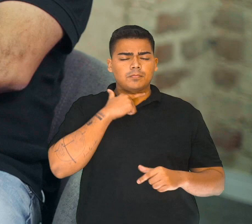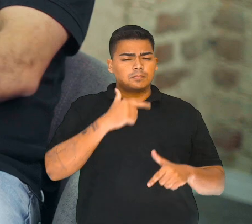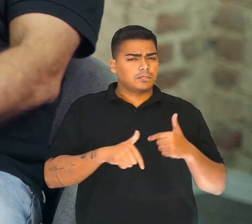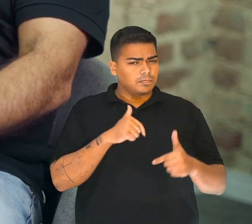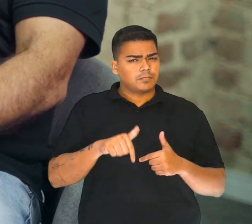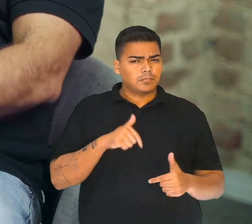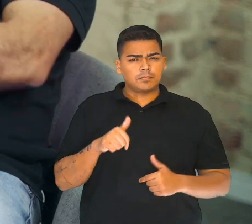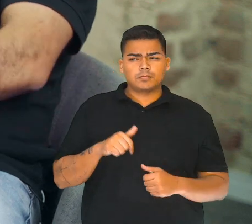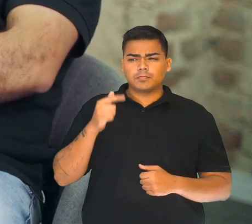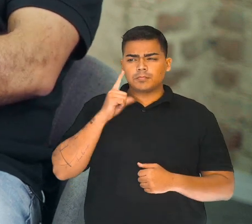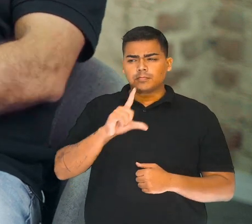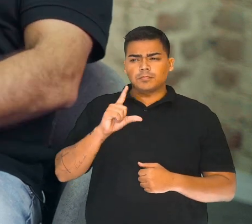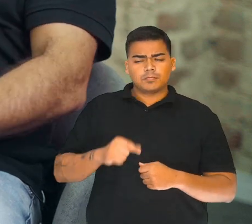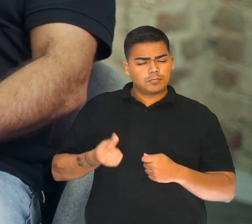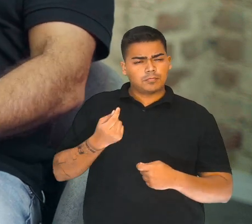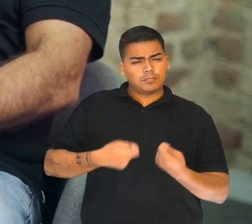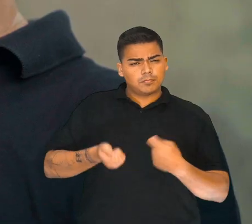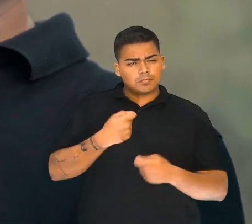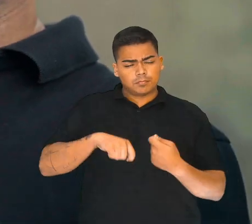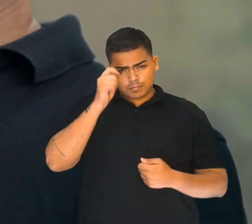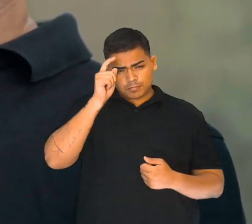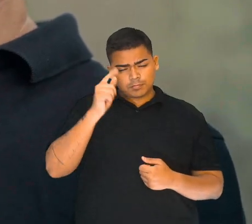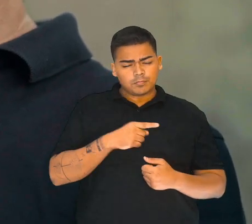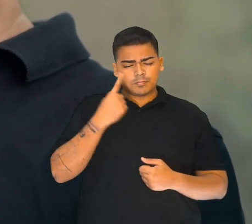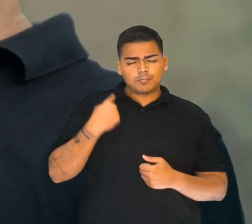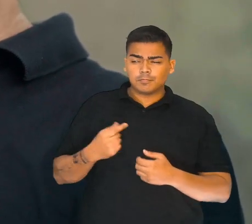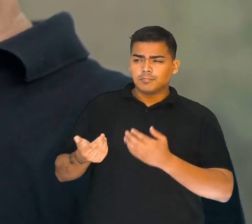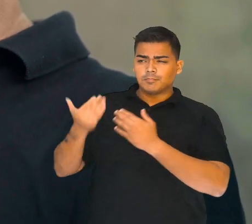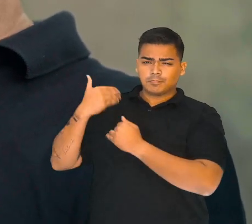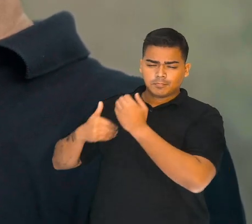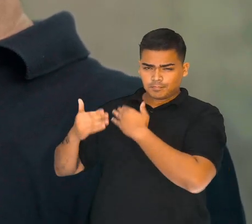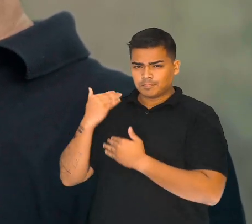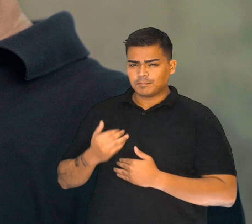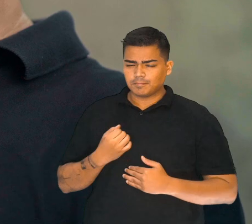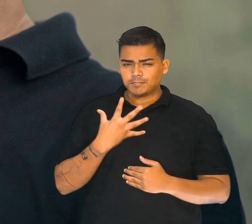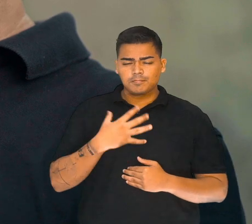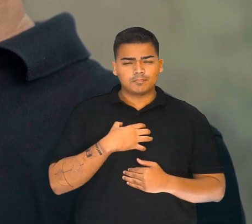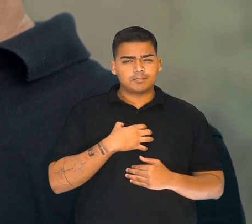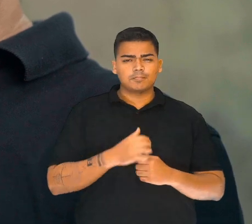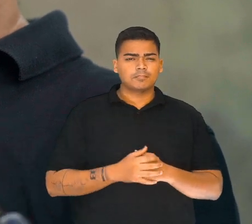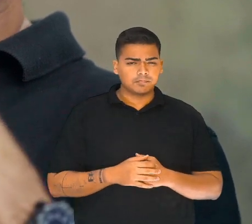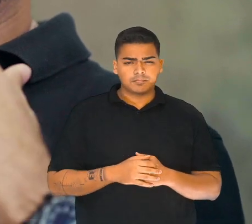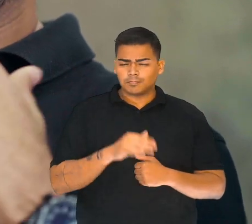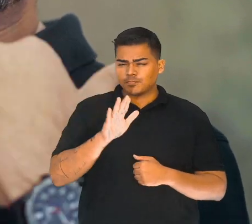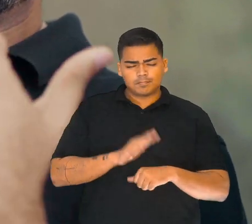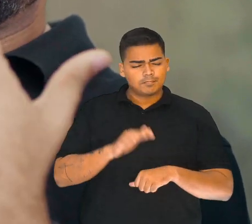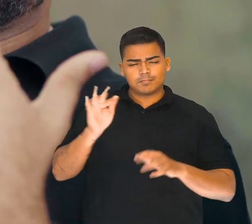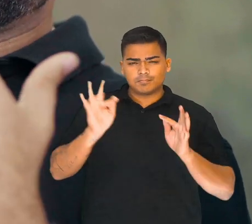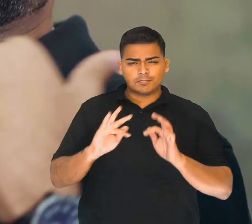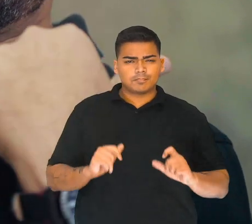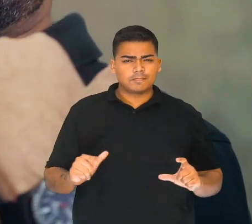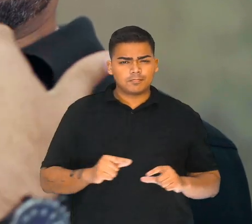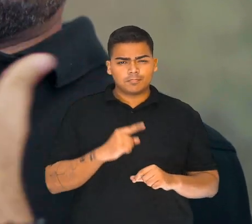gerar emprego, criar um conceito de economia criativa. Quando a gente olha para trás, é muito gostoso, né, ver o que tem sido feito, mas é mais